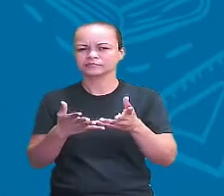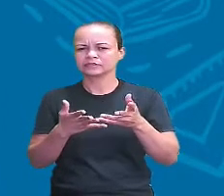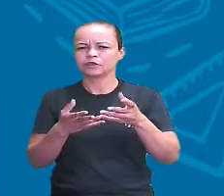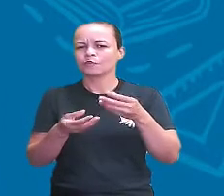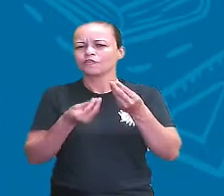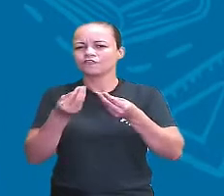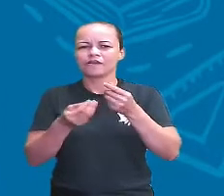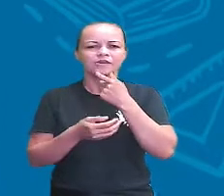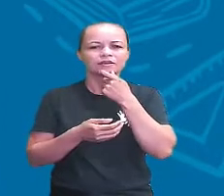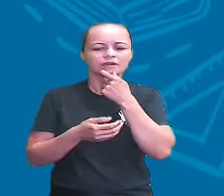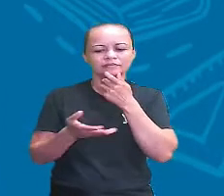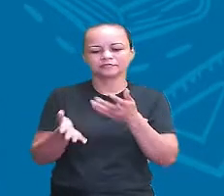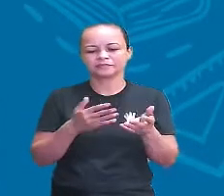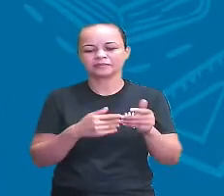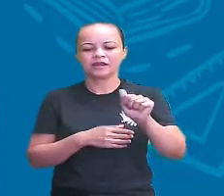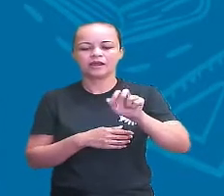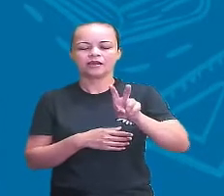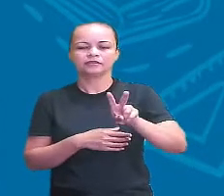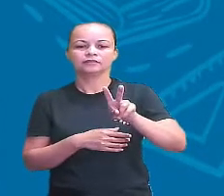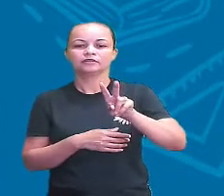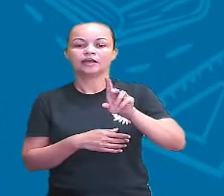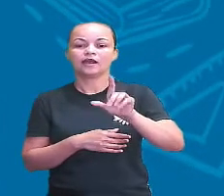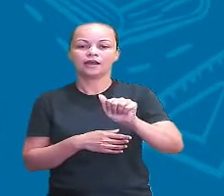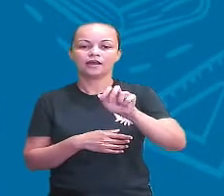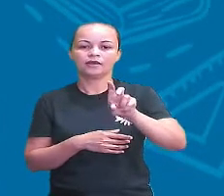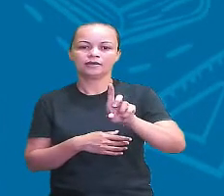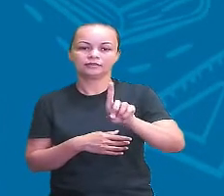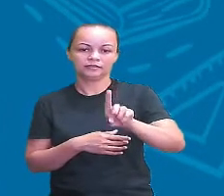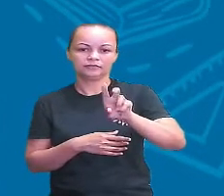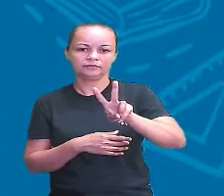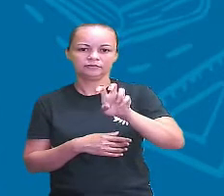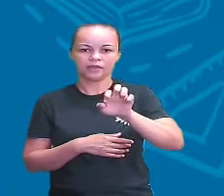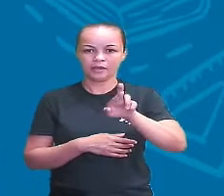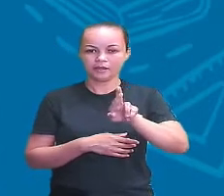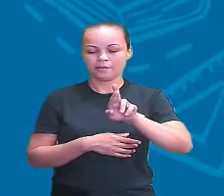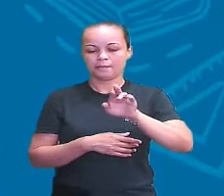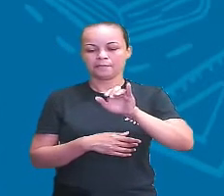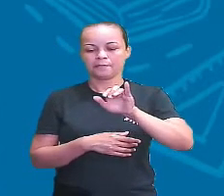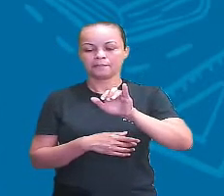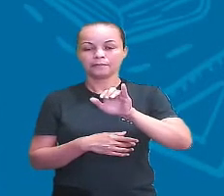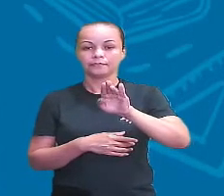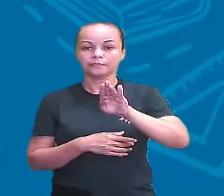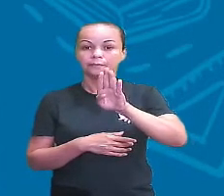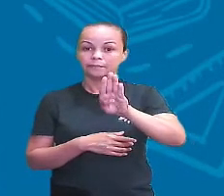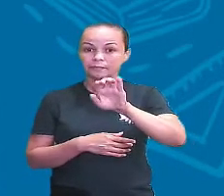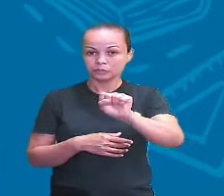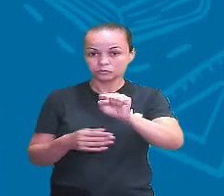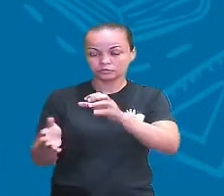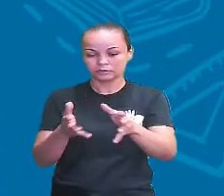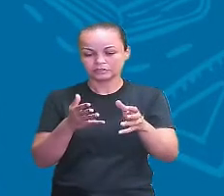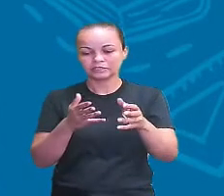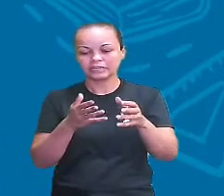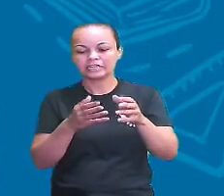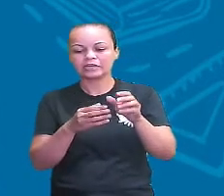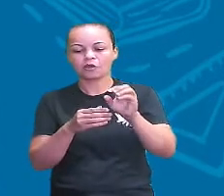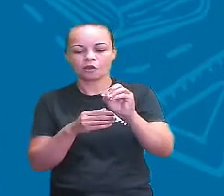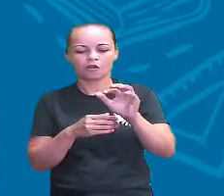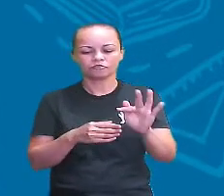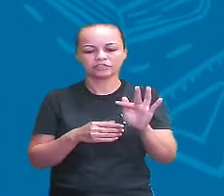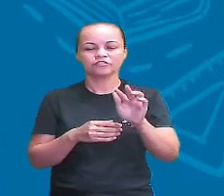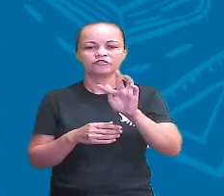inglesa, adverbs of frequency. Gente, o que é que eles fazem? Eles indicam